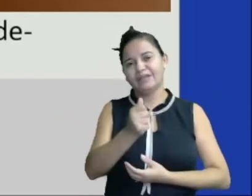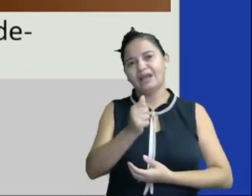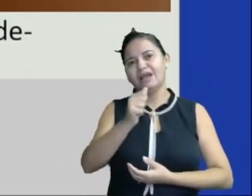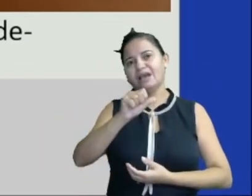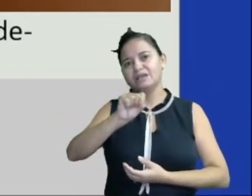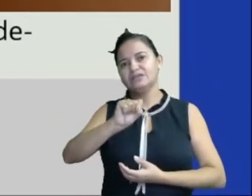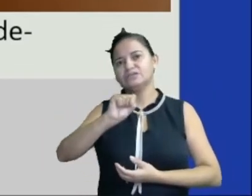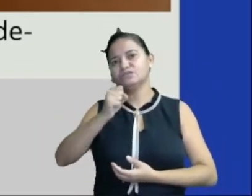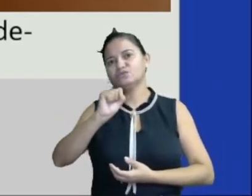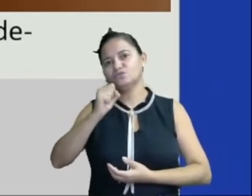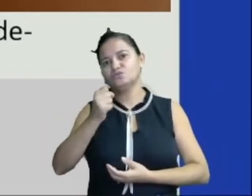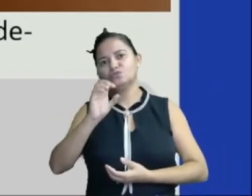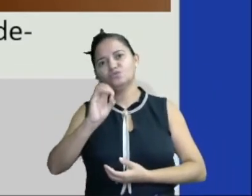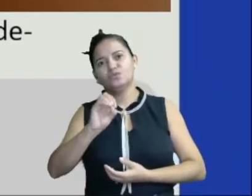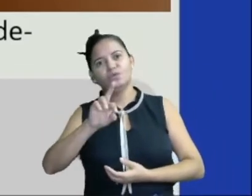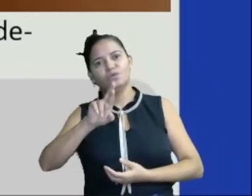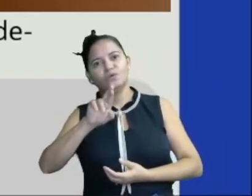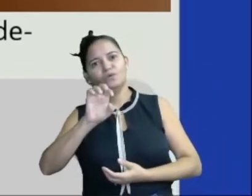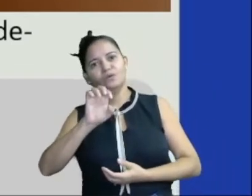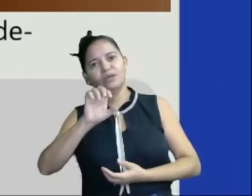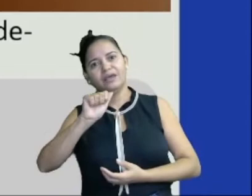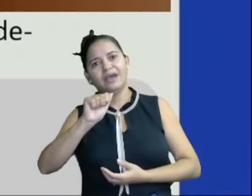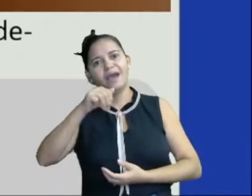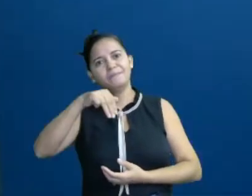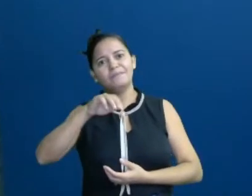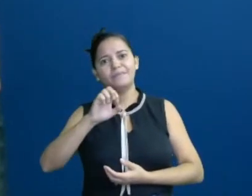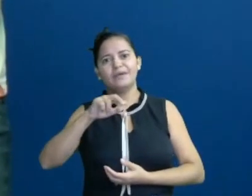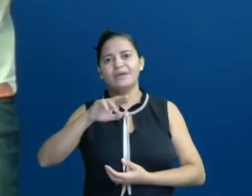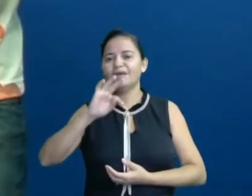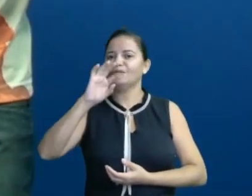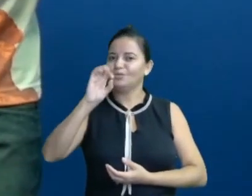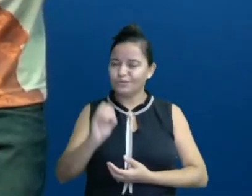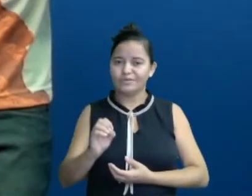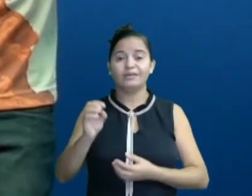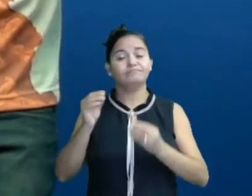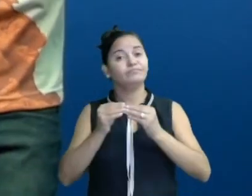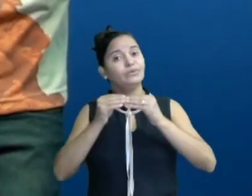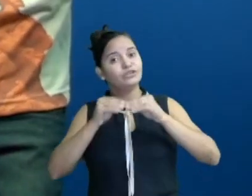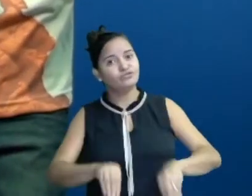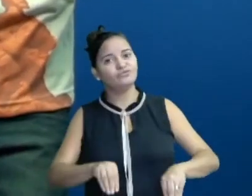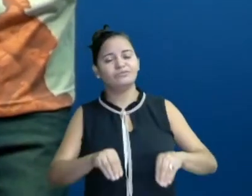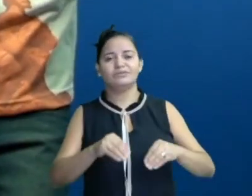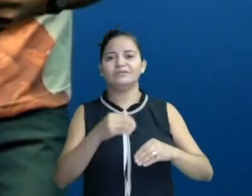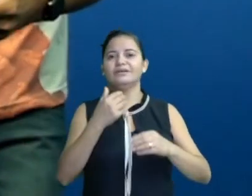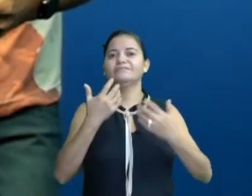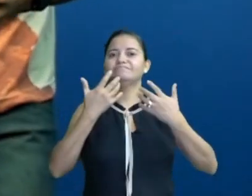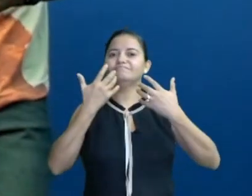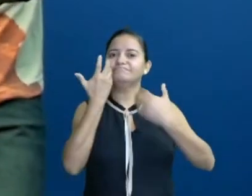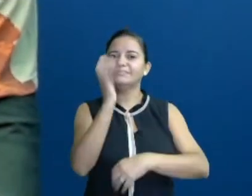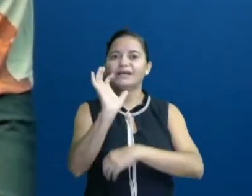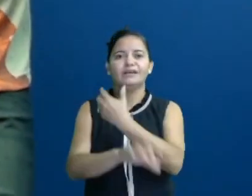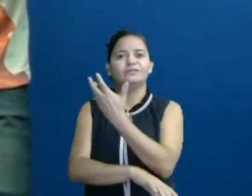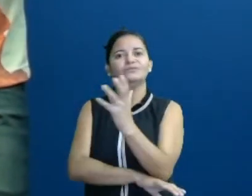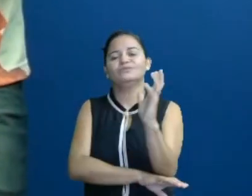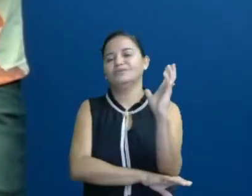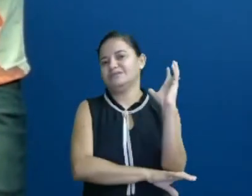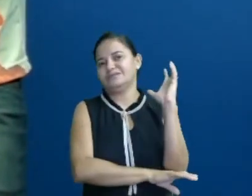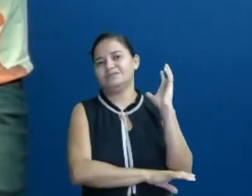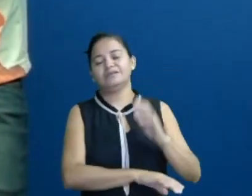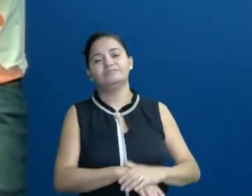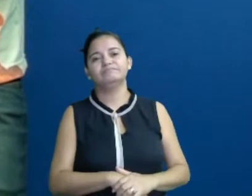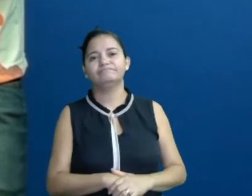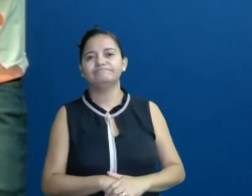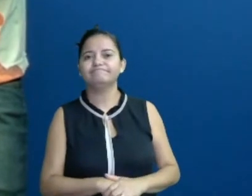assoreamento do rio, tá certo? Isso aí vai causar um grande desequilíbrio ambiental para várias espécies, tá certo? Tanto